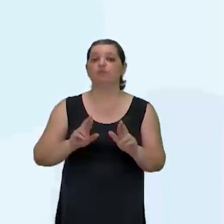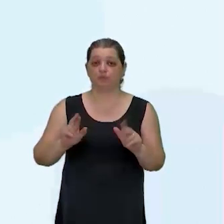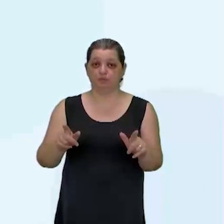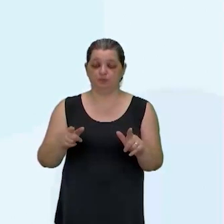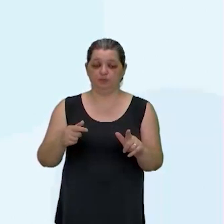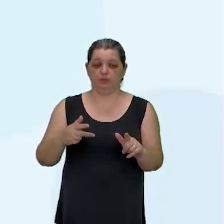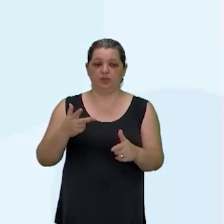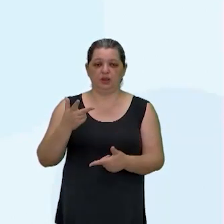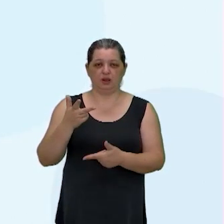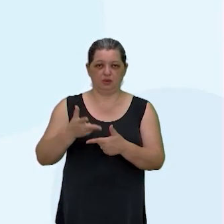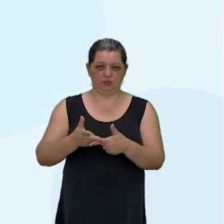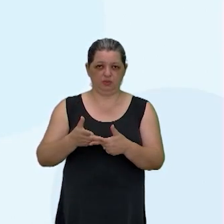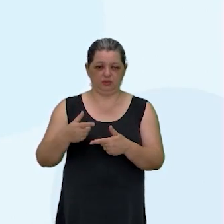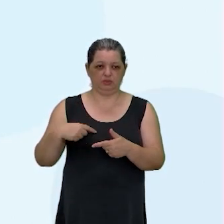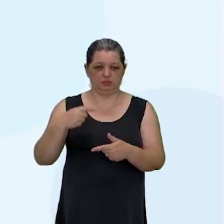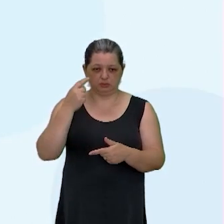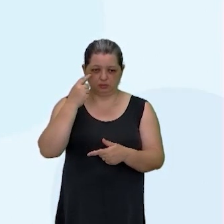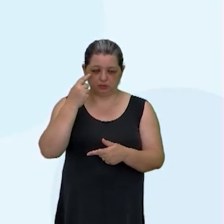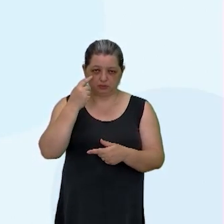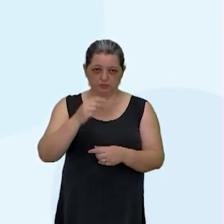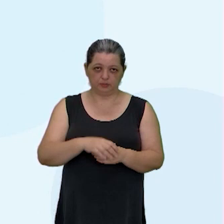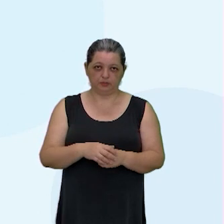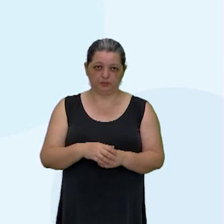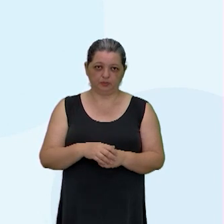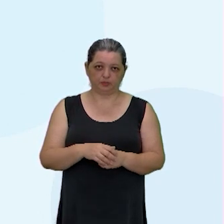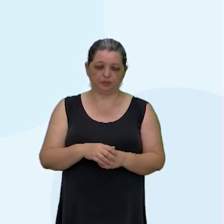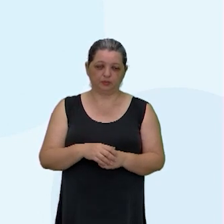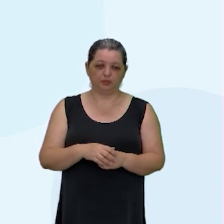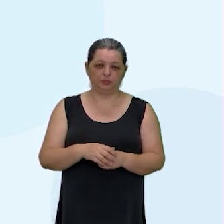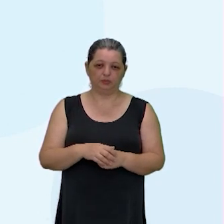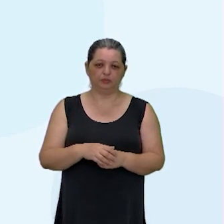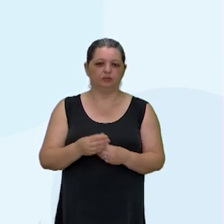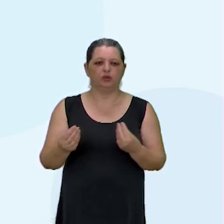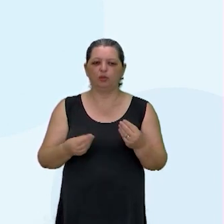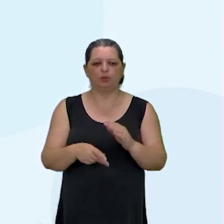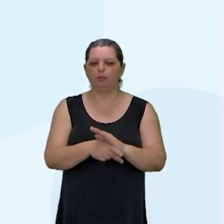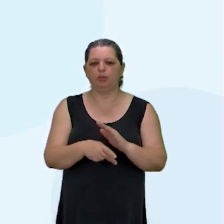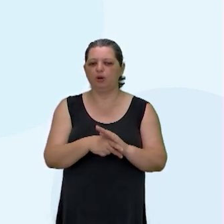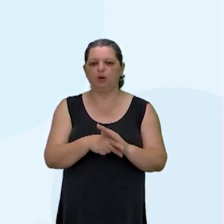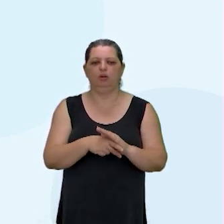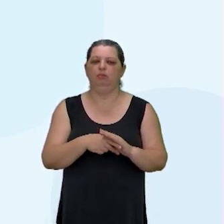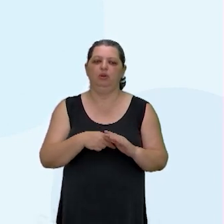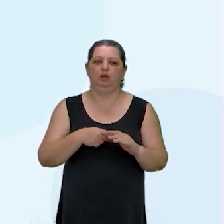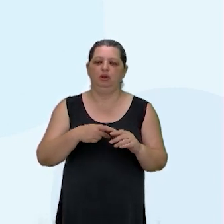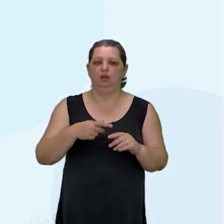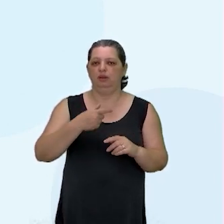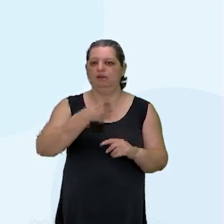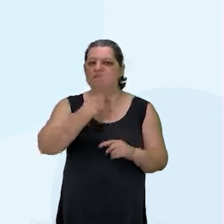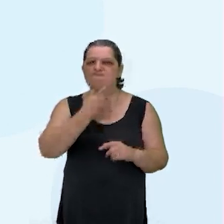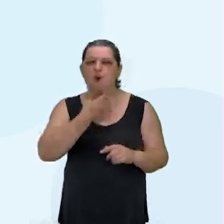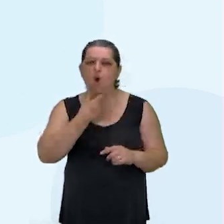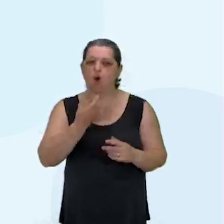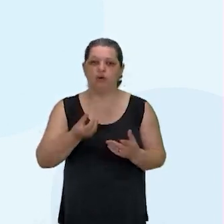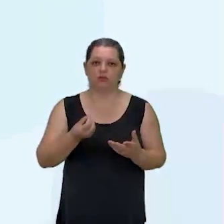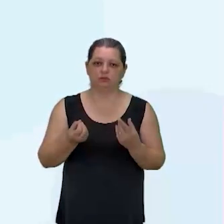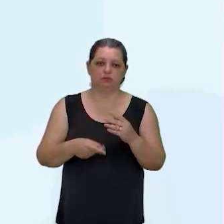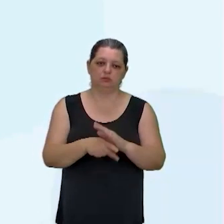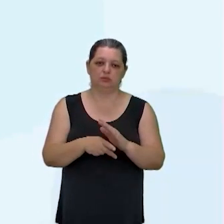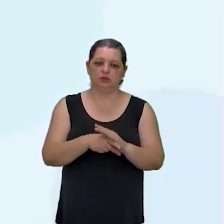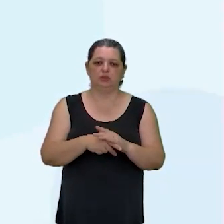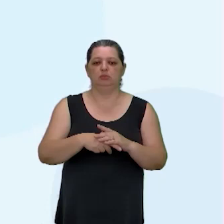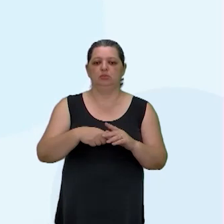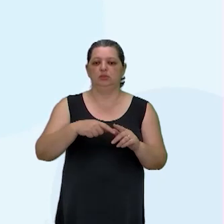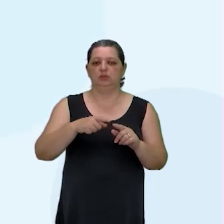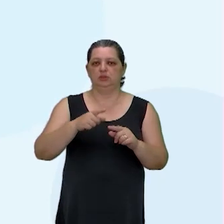é só do vídeo pro vez para comentar um pouquinho sobre a sabe a voz dele ele comprar a voz dele com a voz do irmão ele fala dos filmes